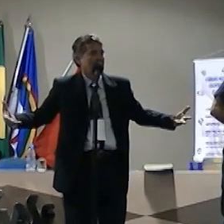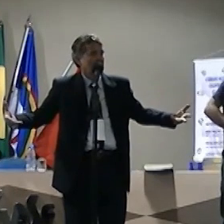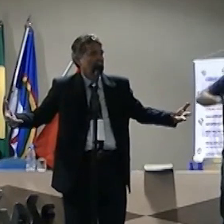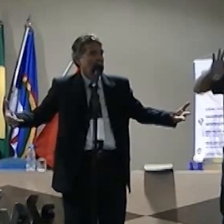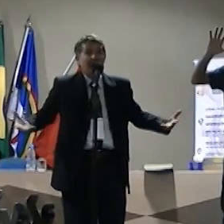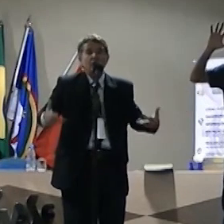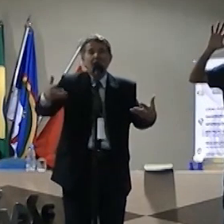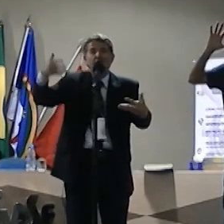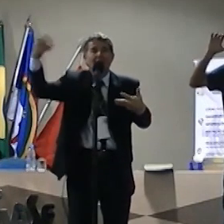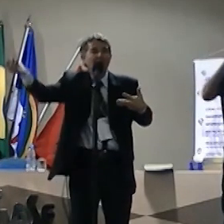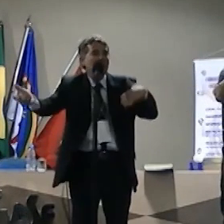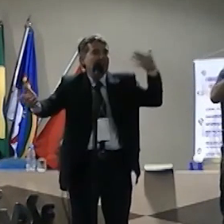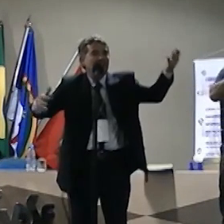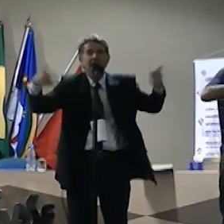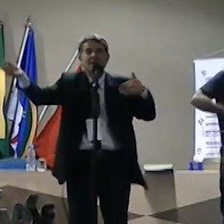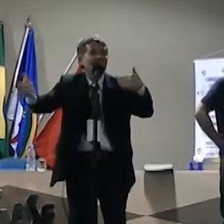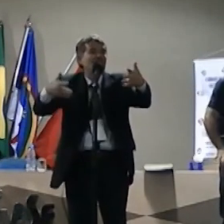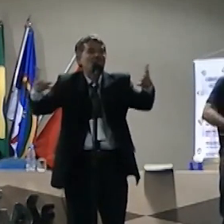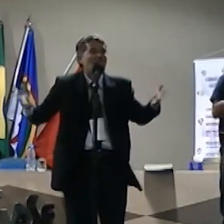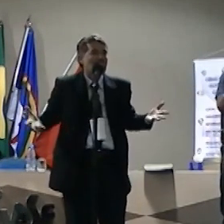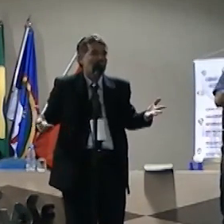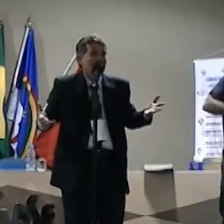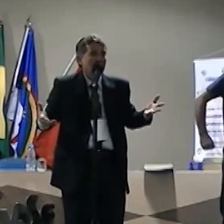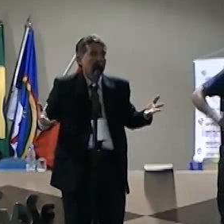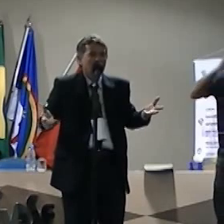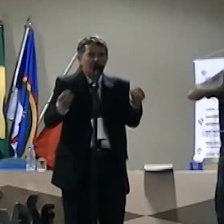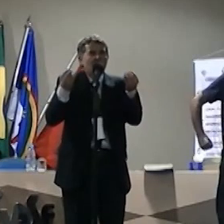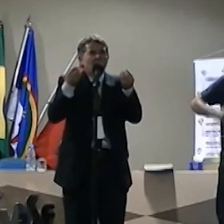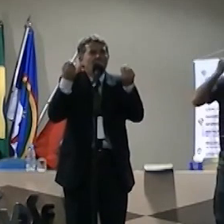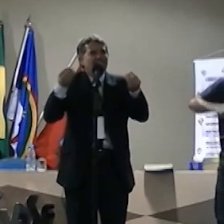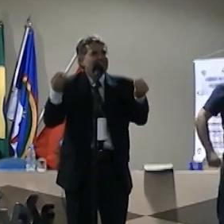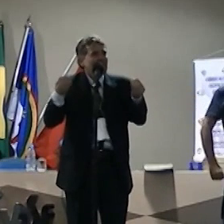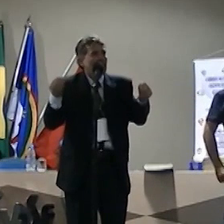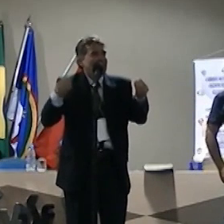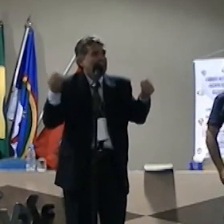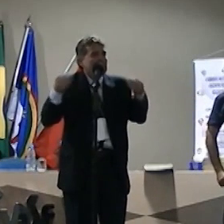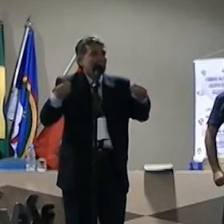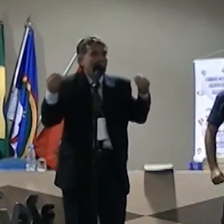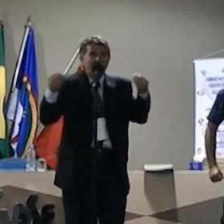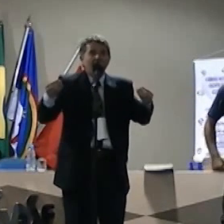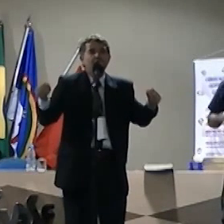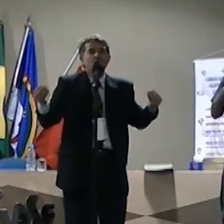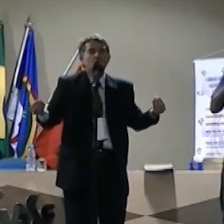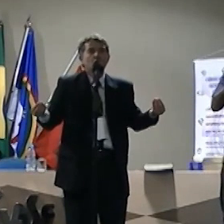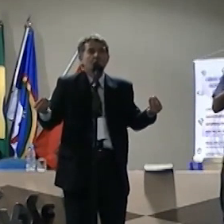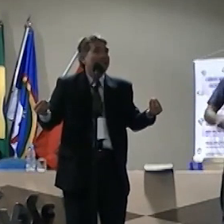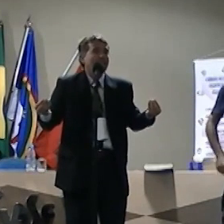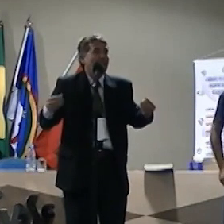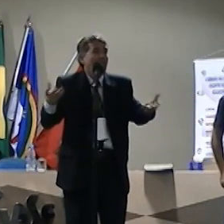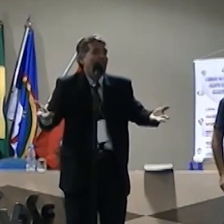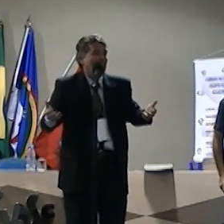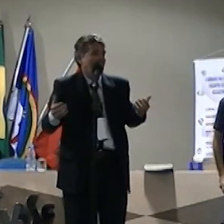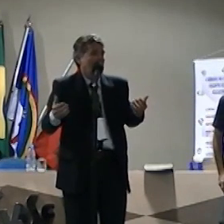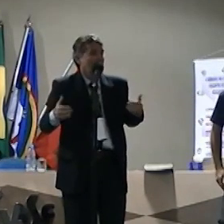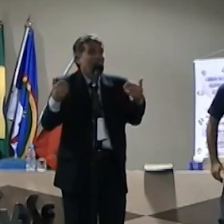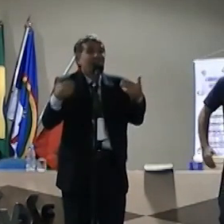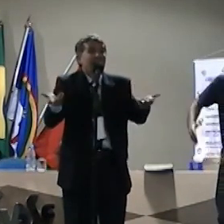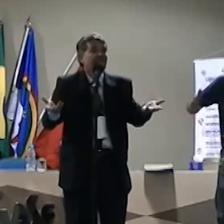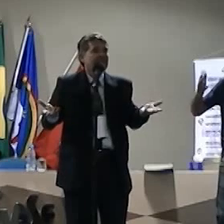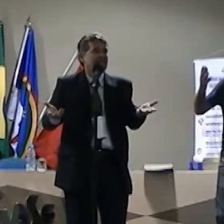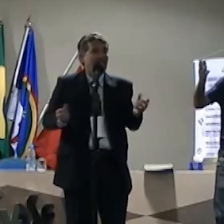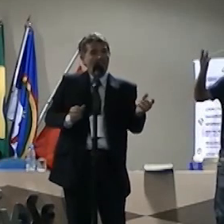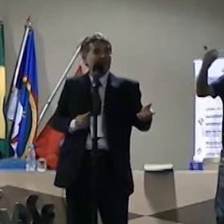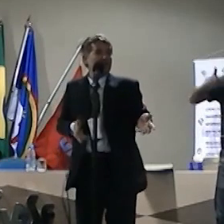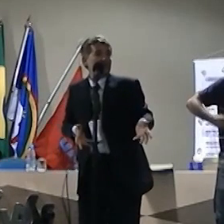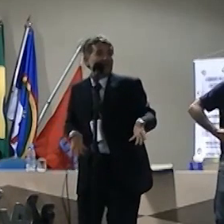vagina. Ela nunca viu da mãe, da tia, da irmã, de ninguém. Para uma criança surda, isto é absurdo. Não, é normal. Porque quem é que